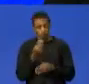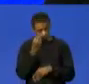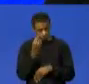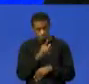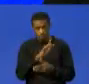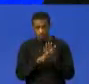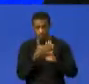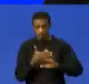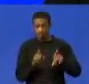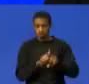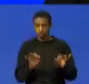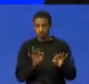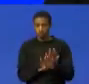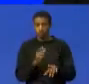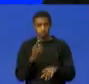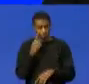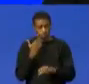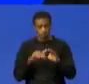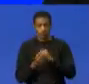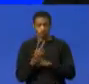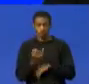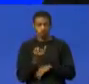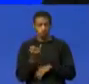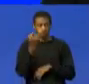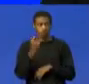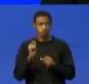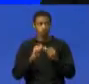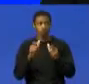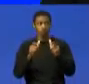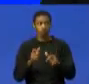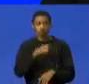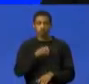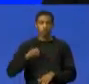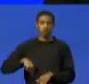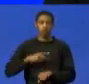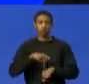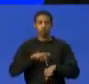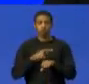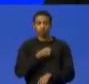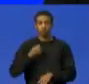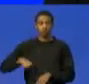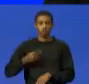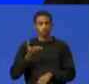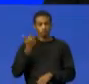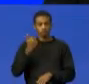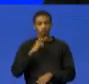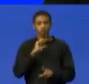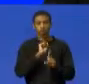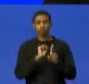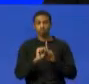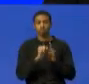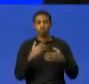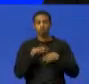ela enviou duas missões importantes para a China nacionalista, um país muito fechado, comunista,